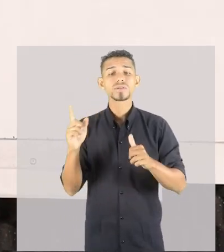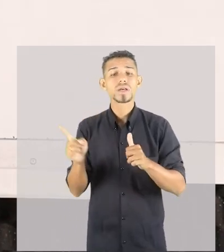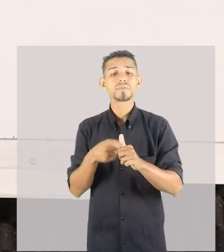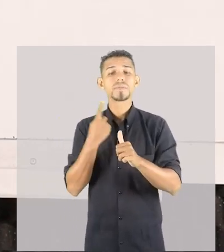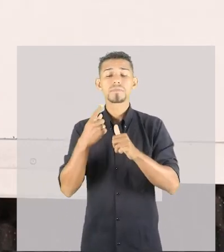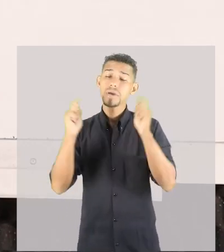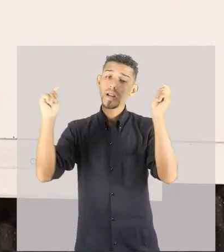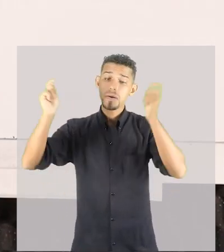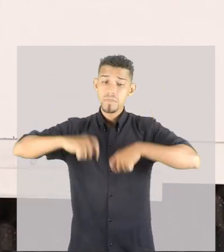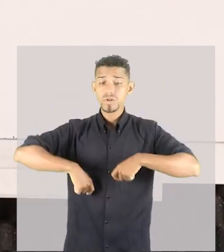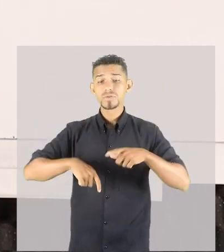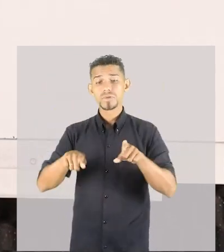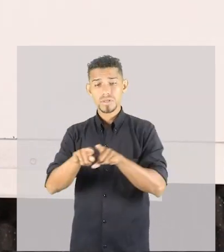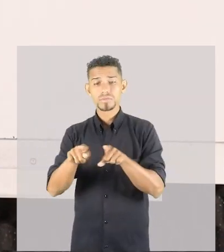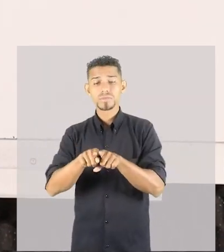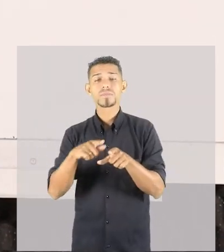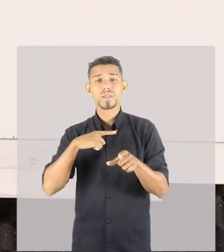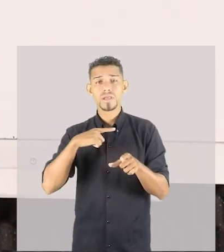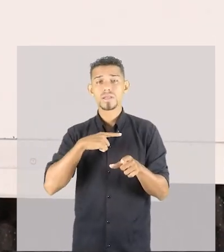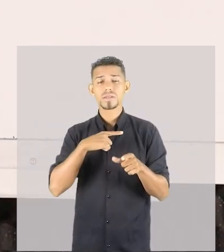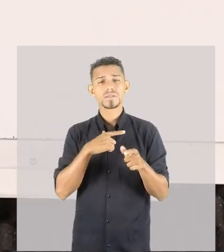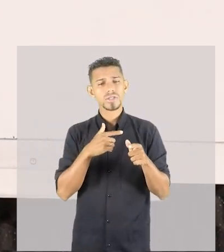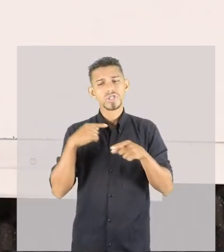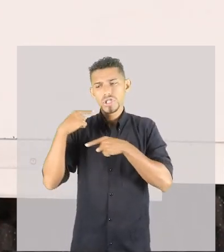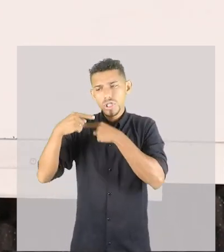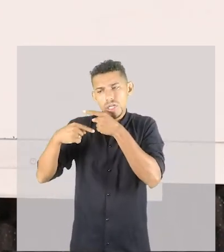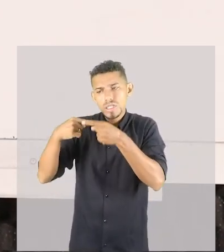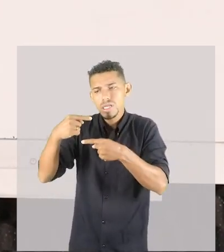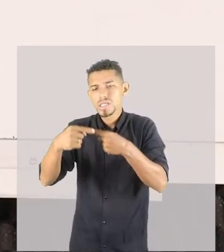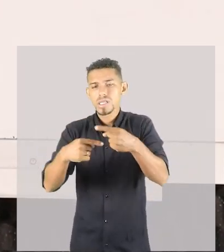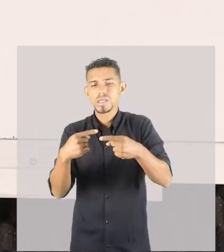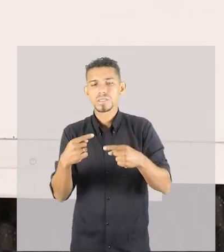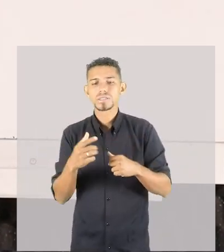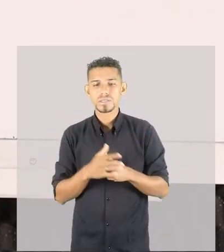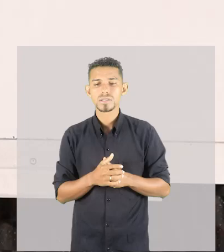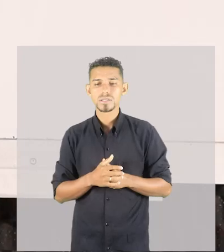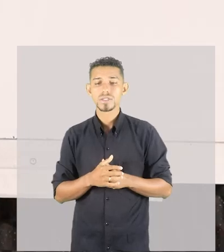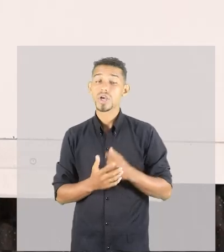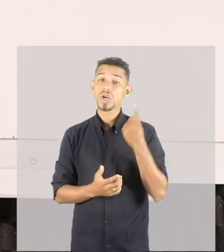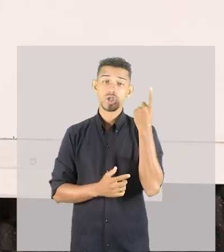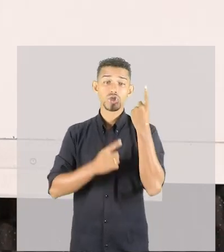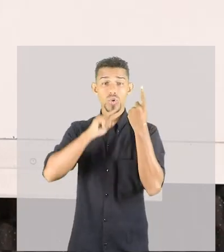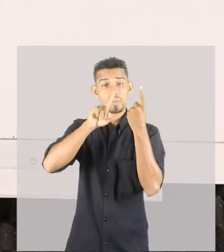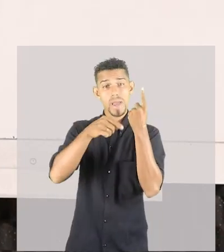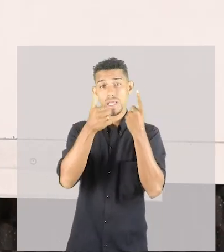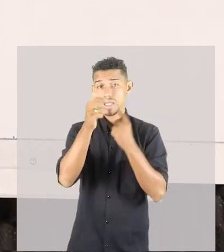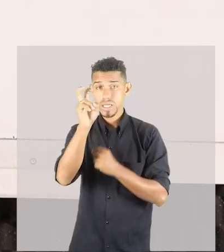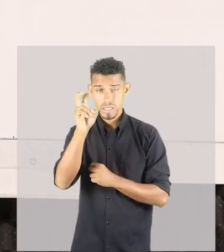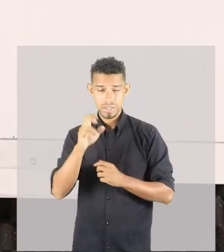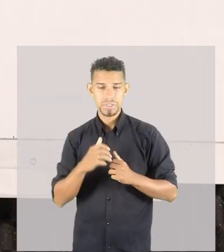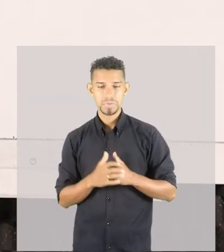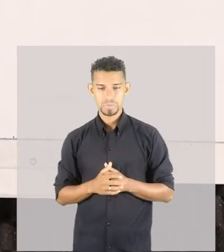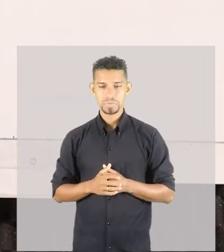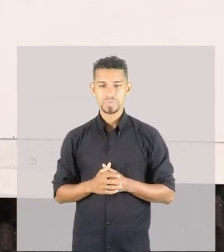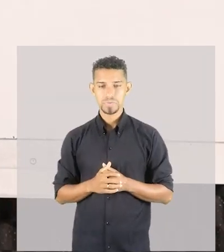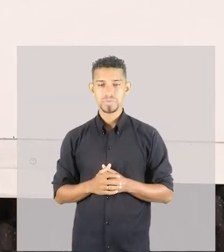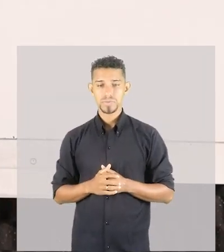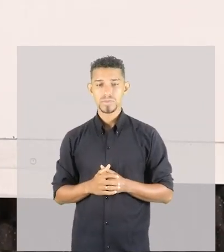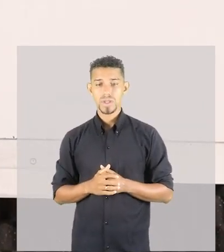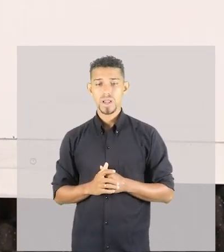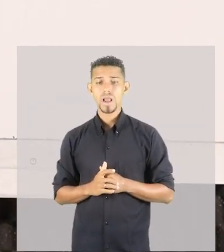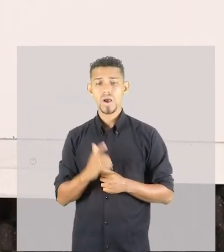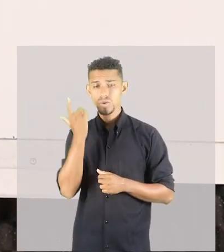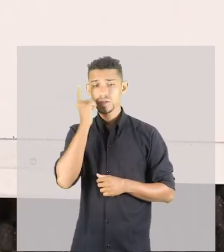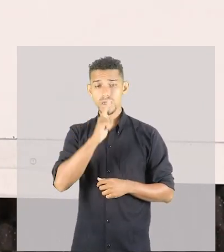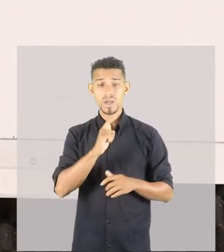primeira possibilidade aqui, ó, de descendência, né? São indivíduos de 1,15 m, tá certo? A gente